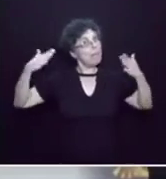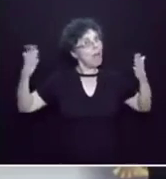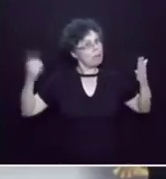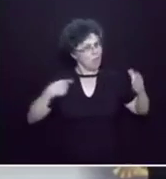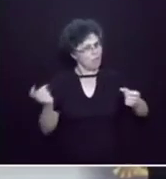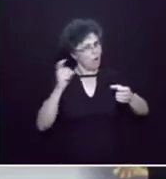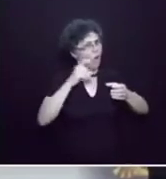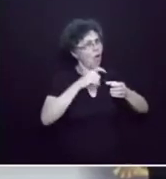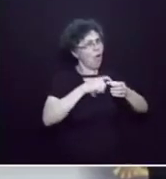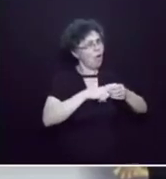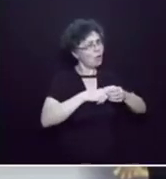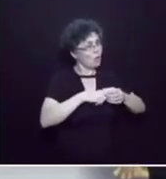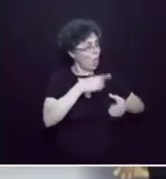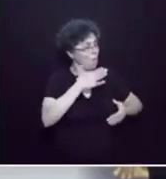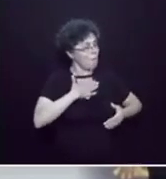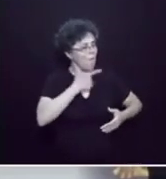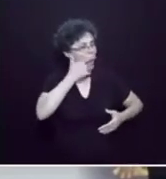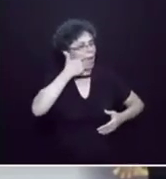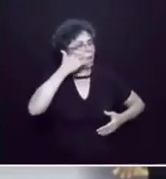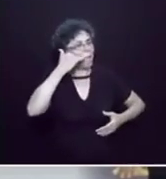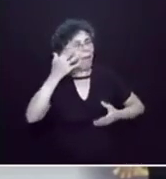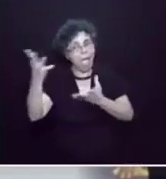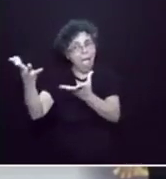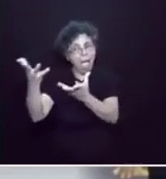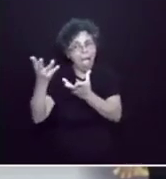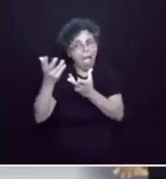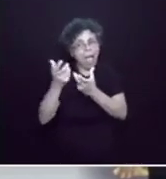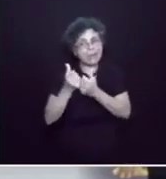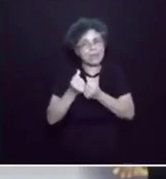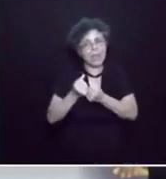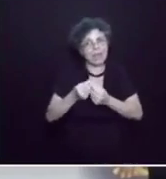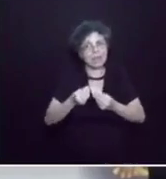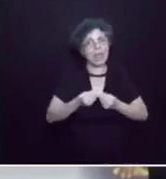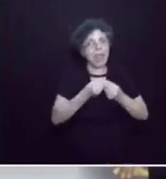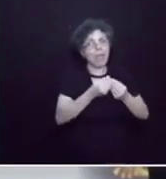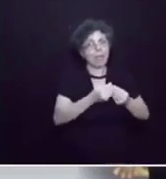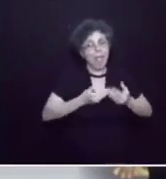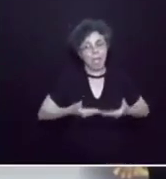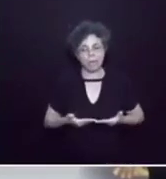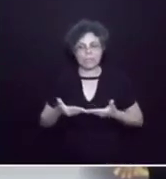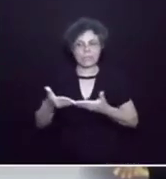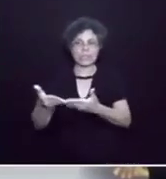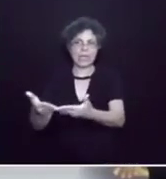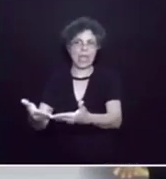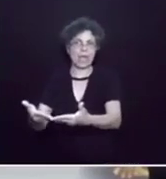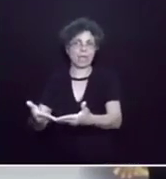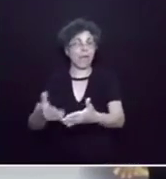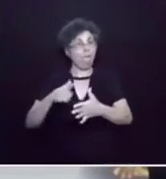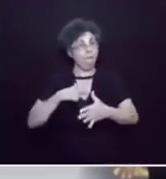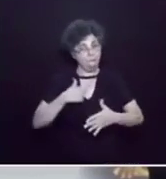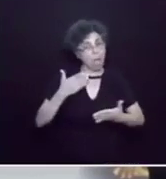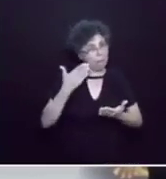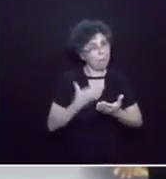eu vou voltar, e o meu pai empregar-me-á como seu servo. É a consciência plena de que, embora eu